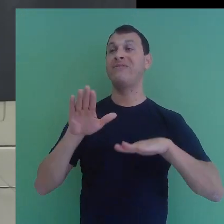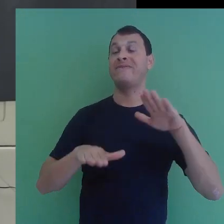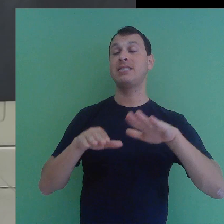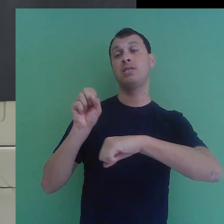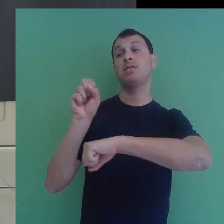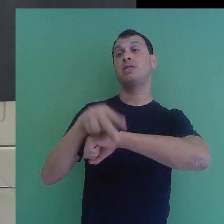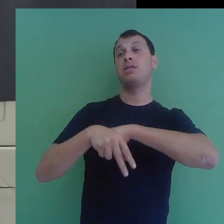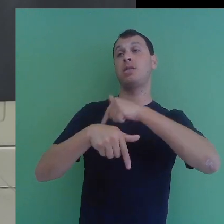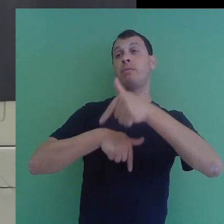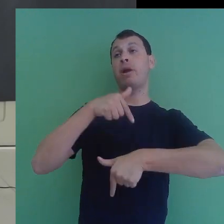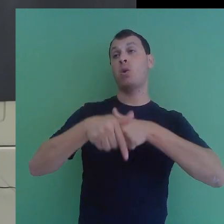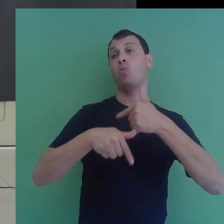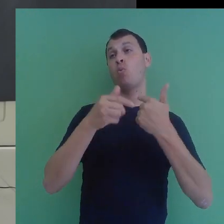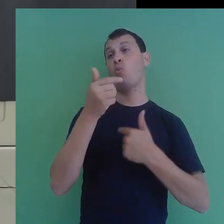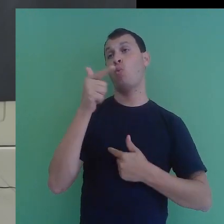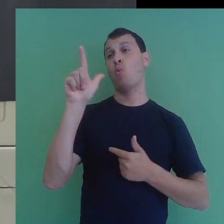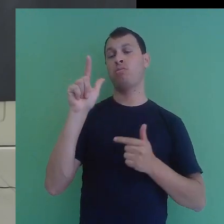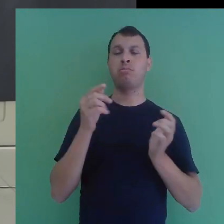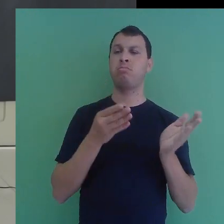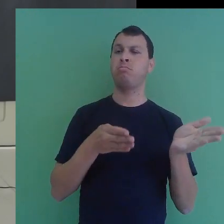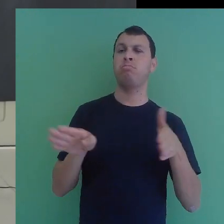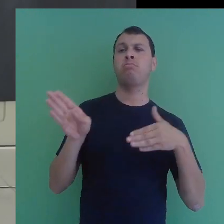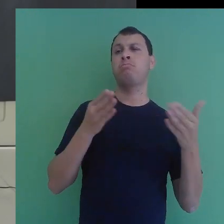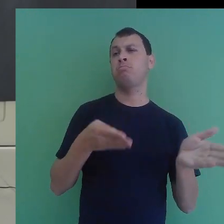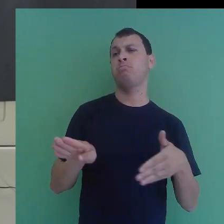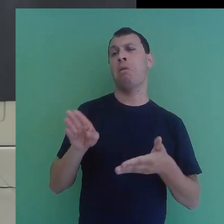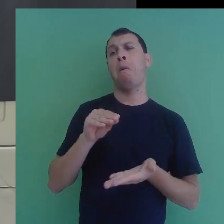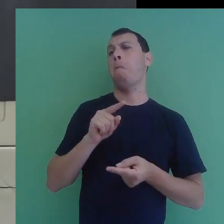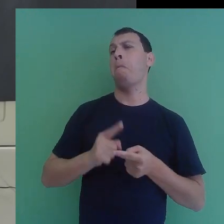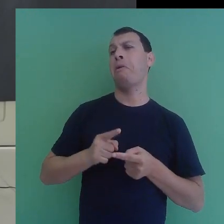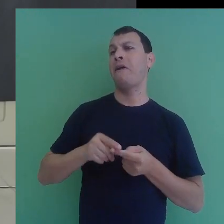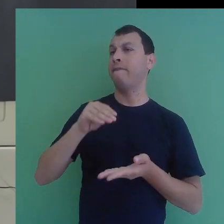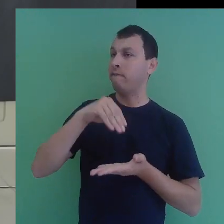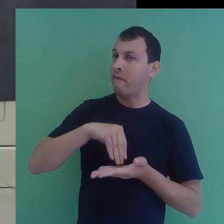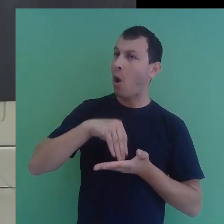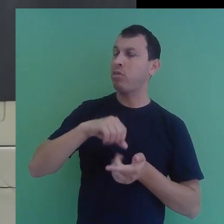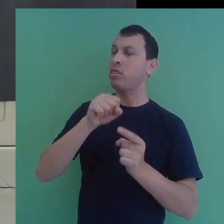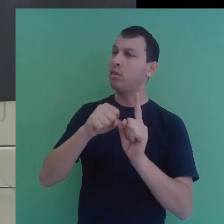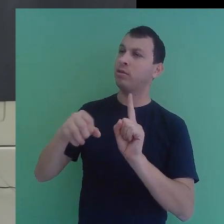em outras áreas. Por quê? Porque ainda falta na sociedade